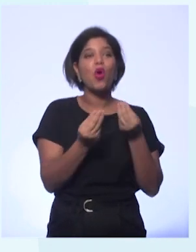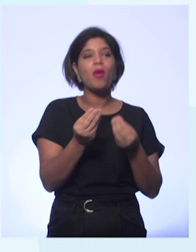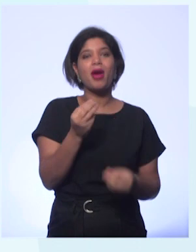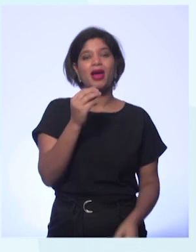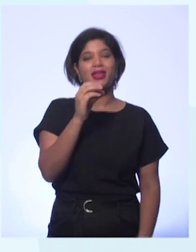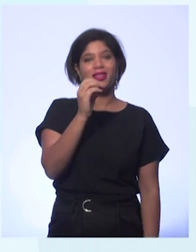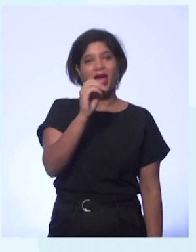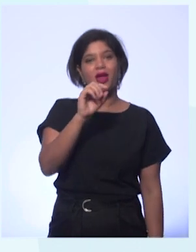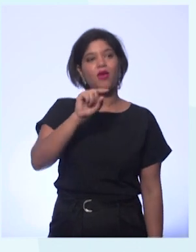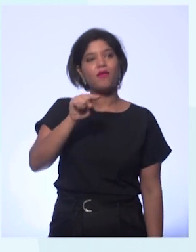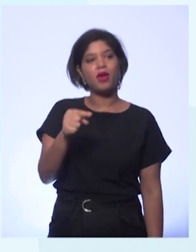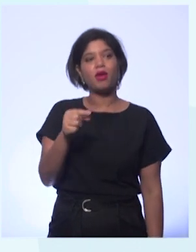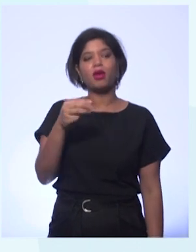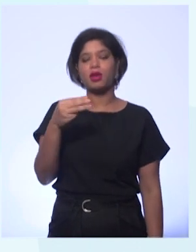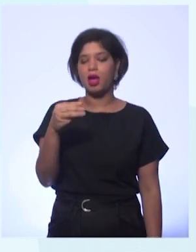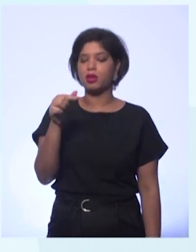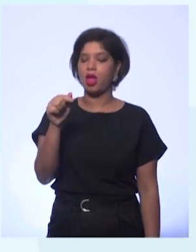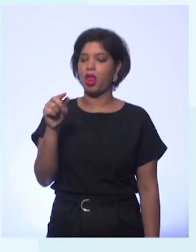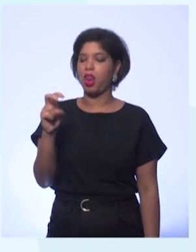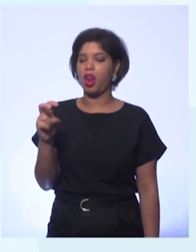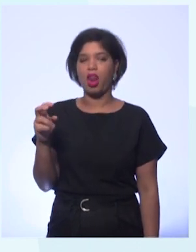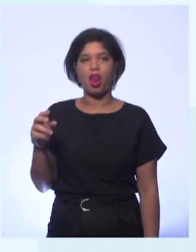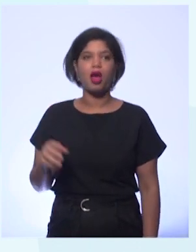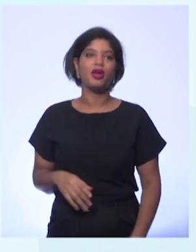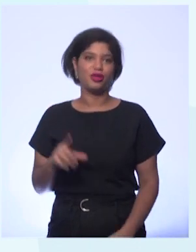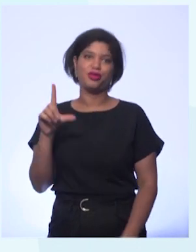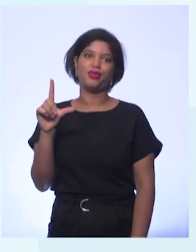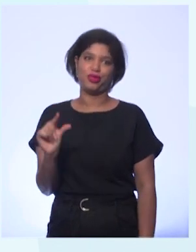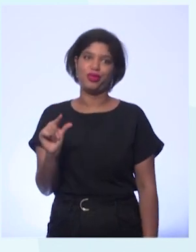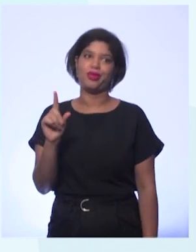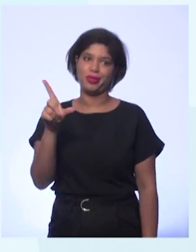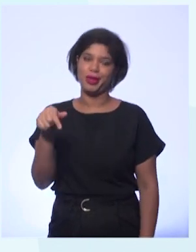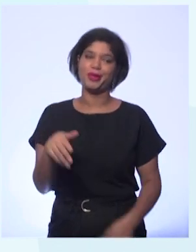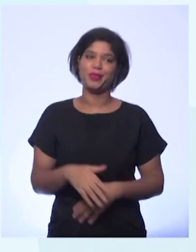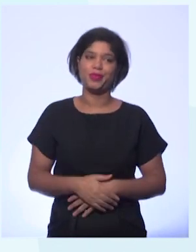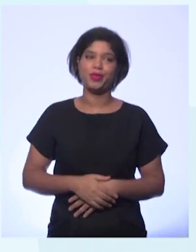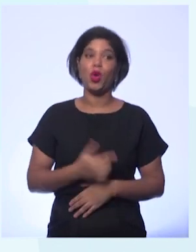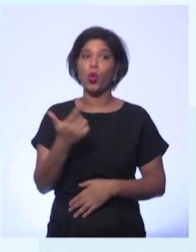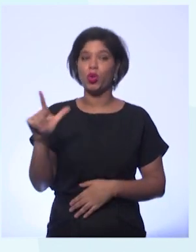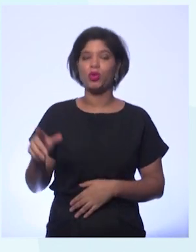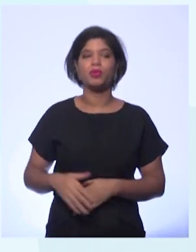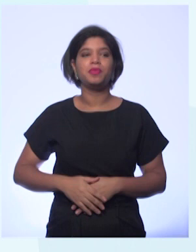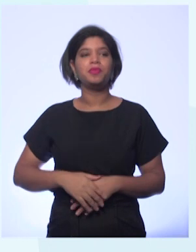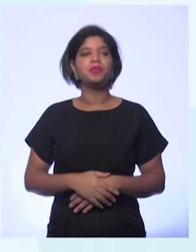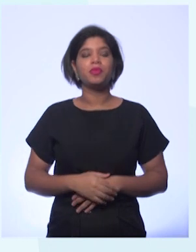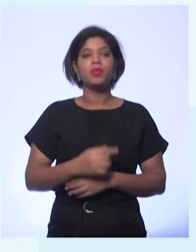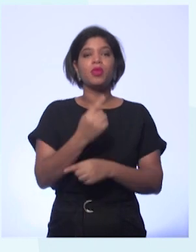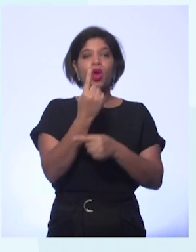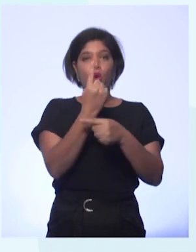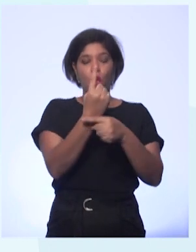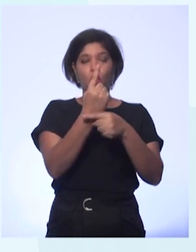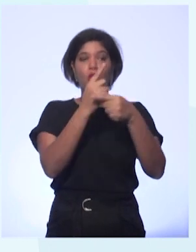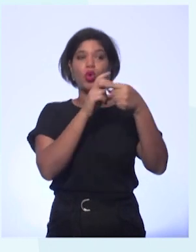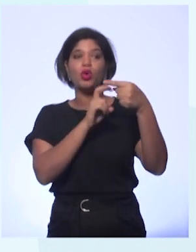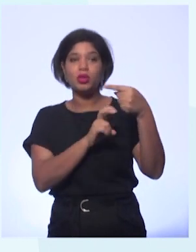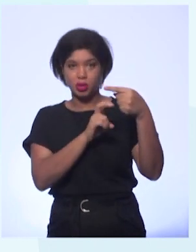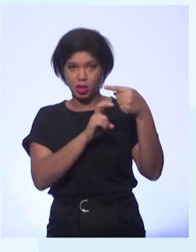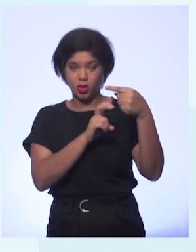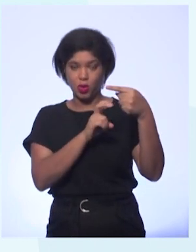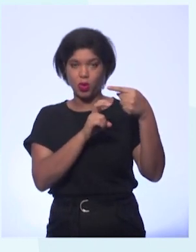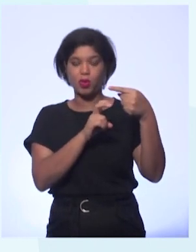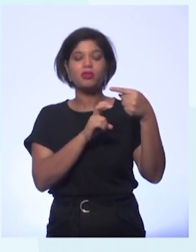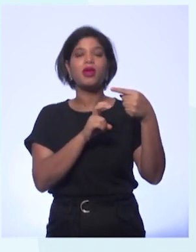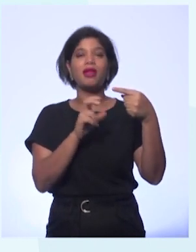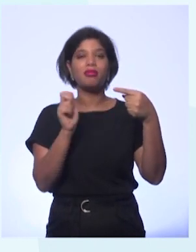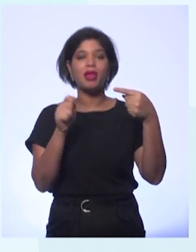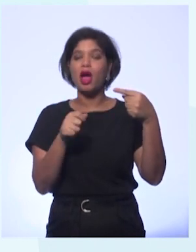deu 0,375. É menor que um inteiro. Olha o outro exemplo. 1 quinto. 1 é menor do que 5. Se eu for dividir, eu já